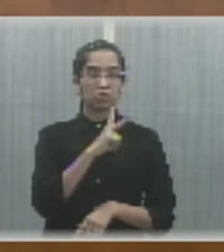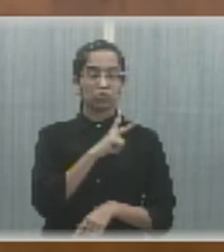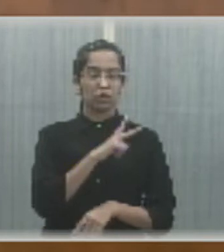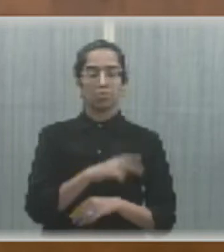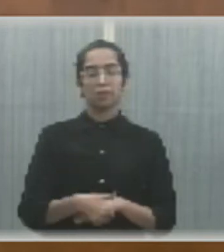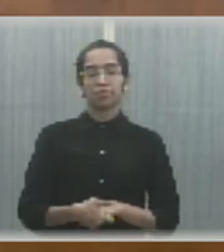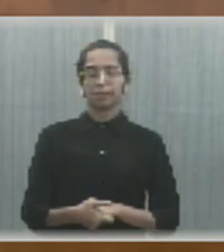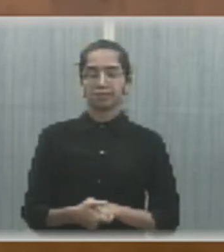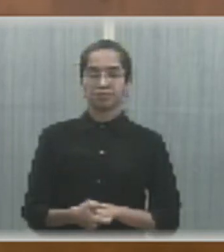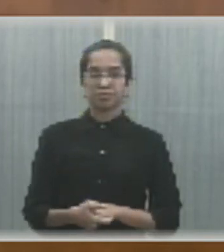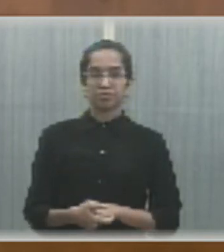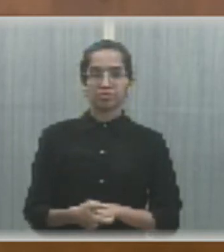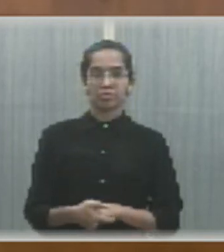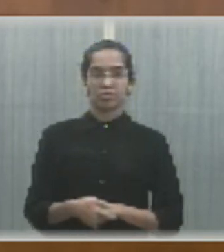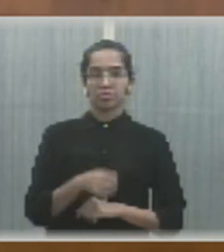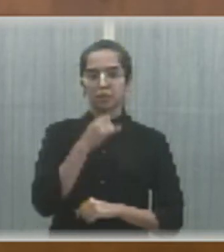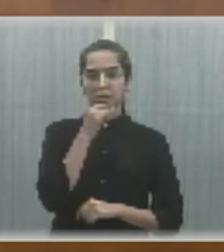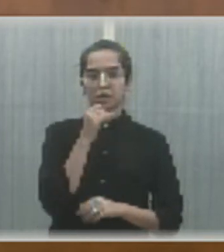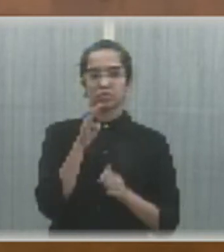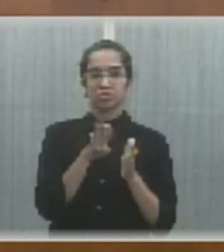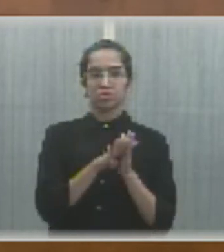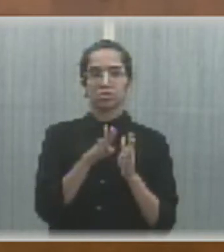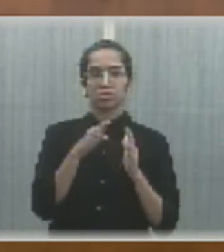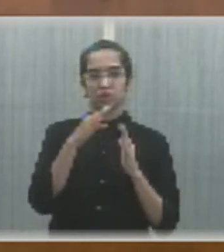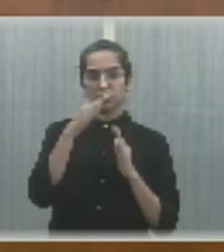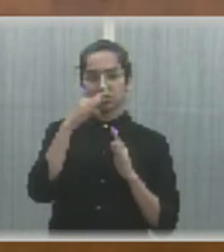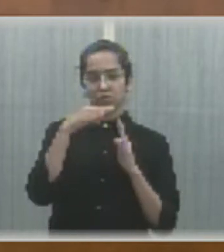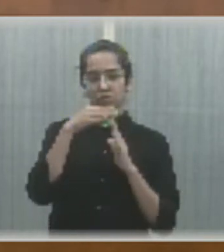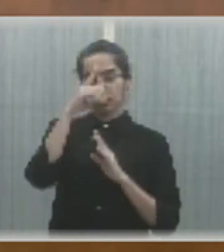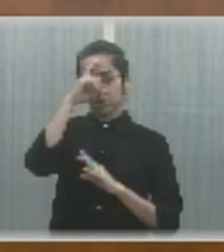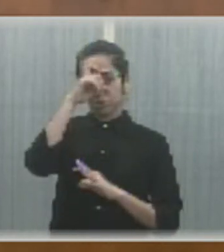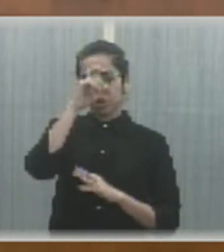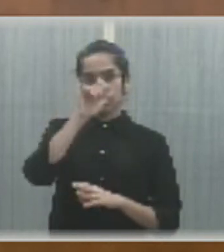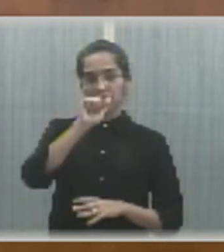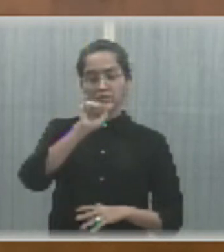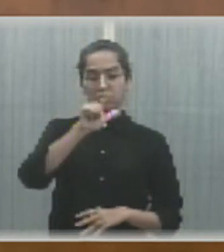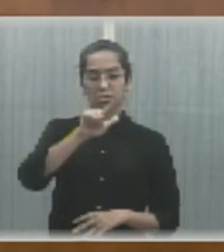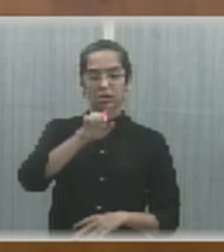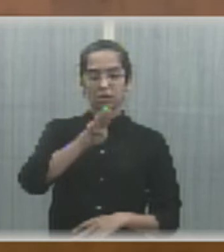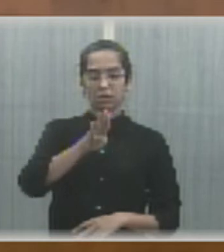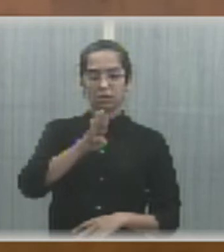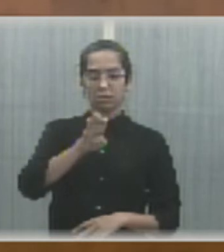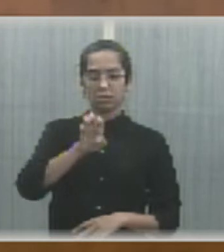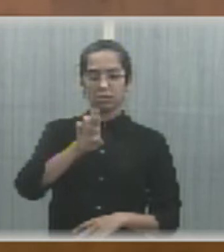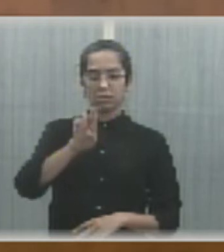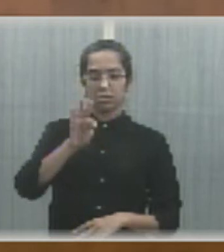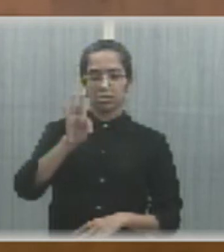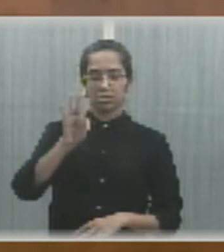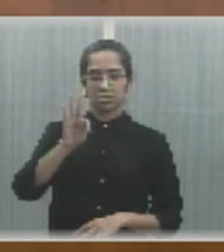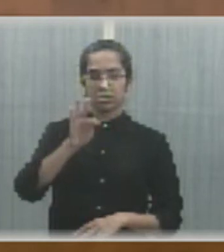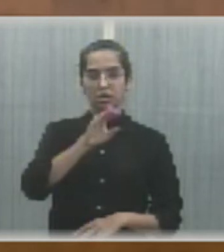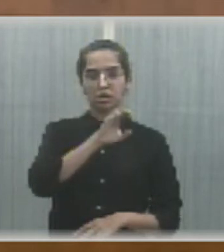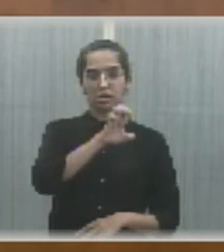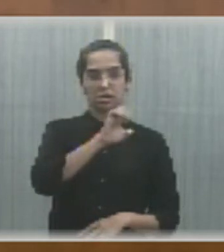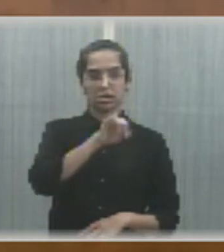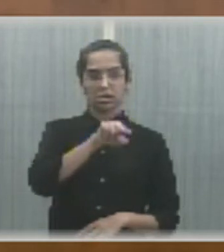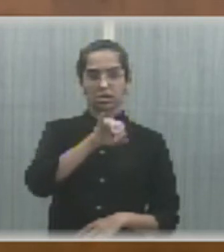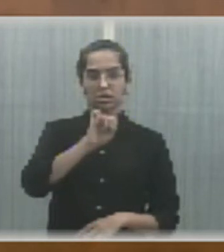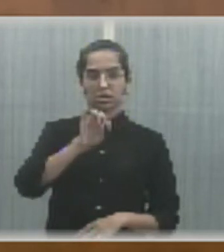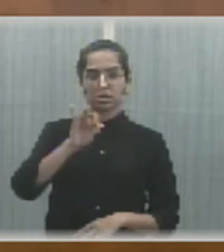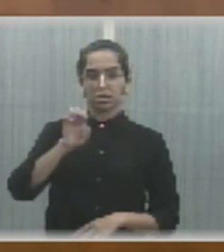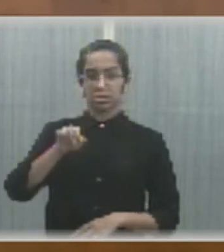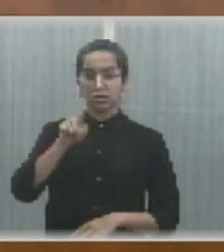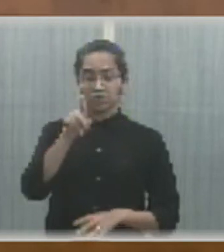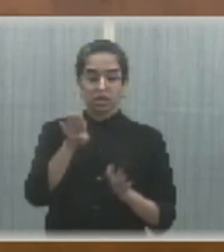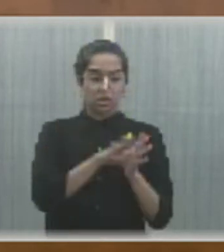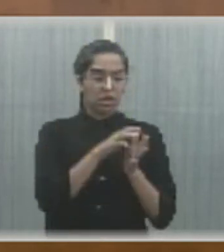privado. Você chega num hospital como o Albert Einstein, é um hospital que você chega lá